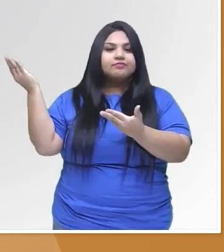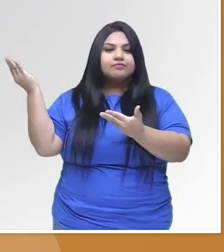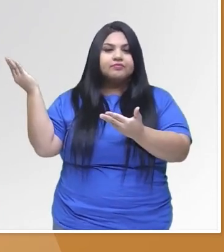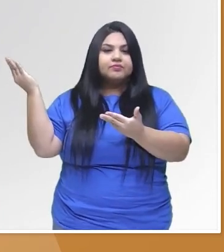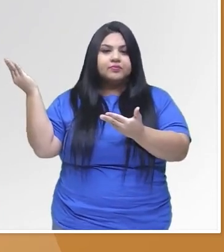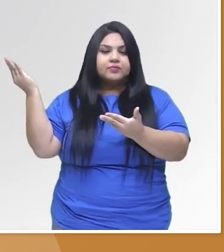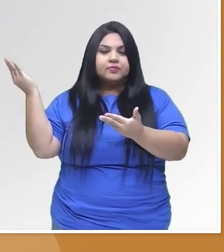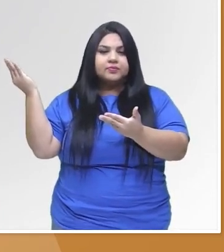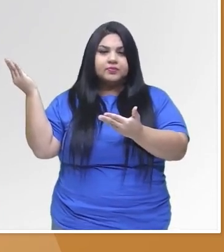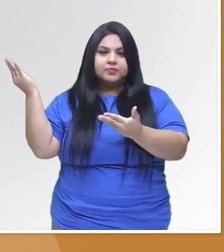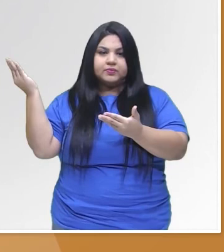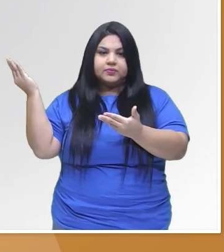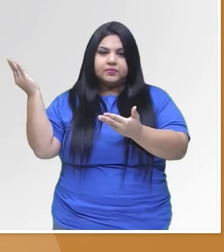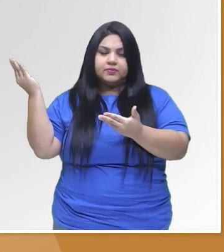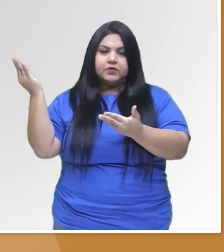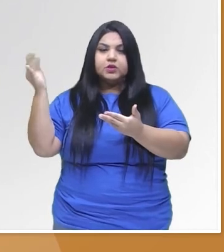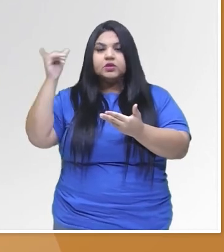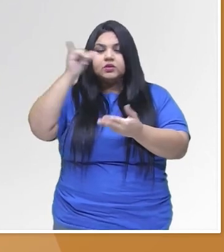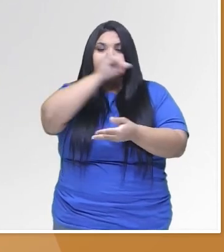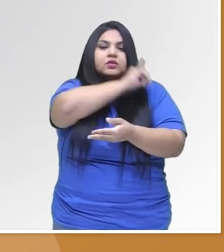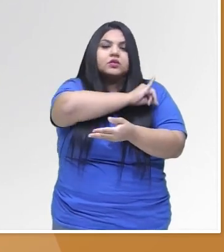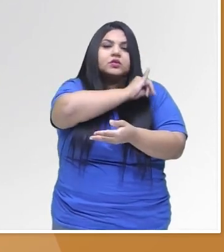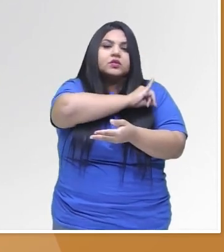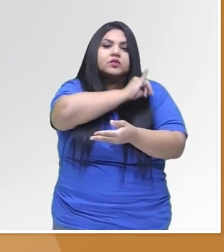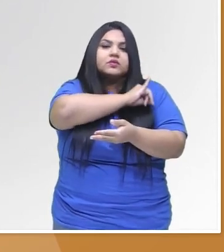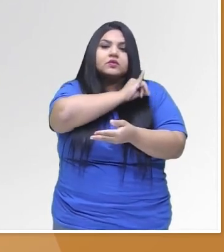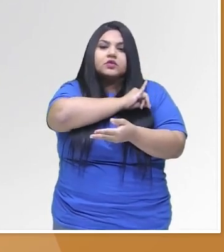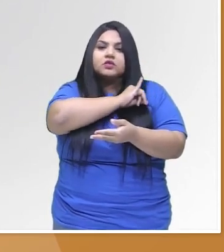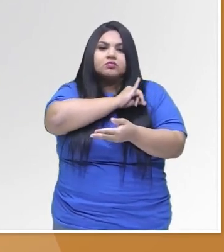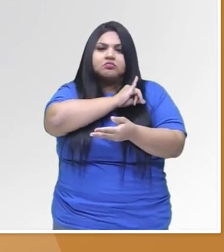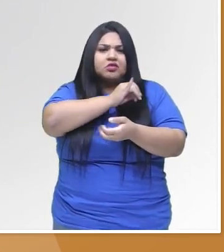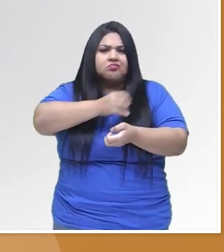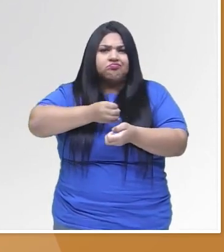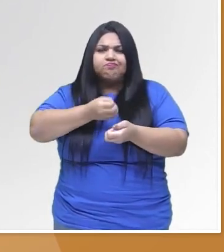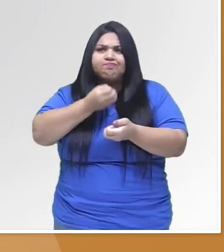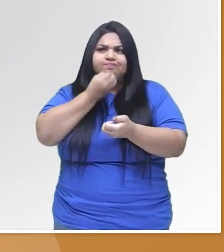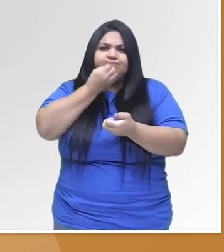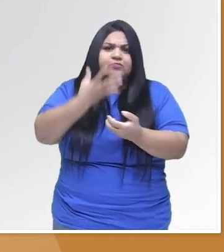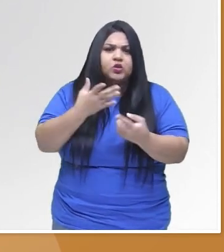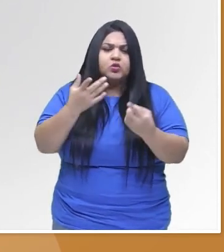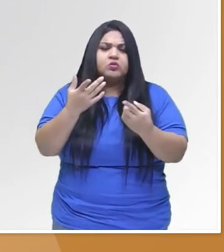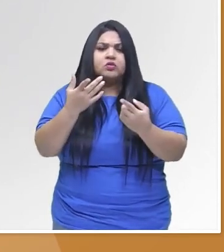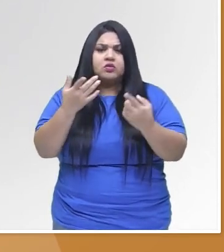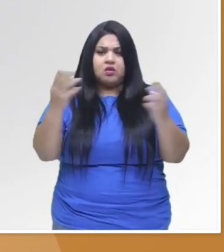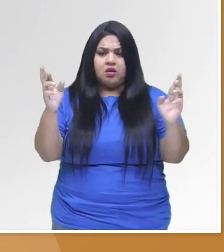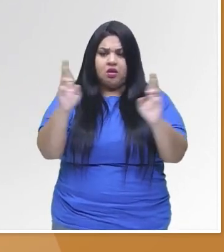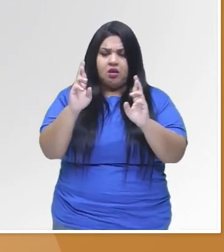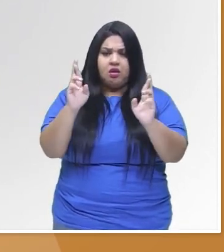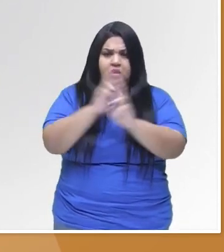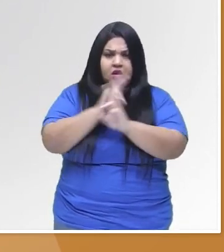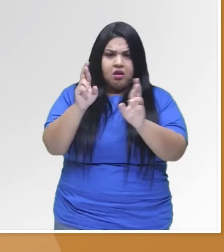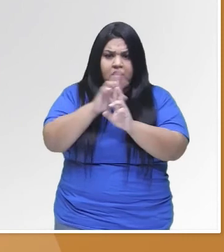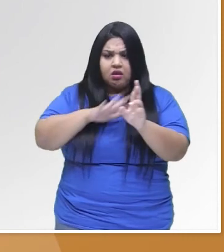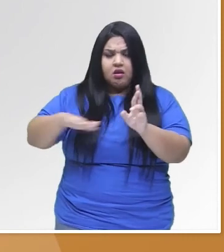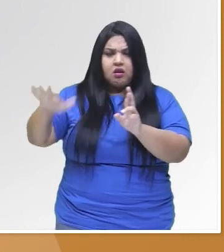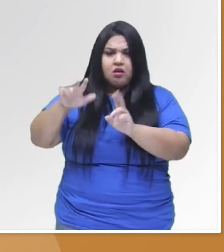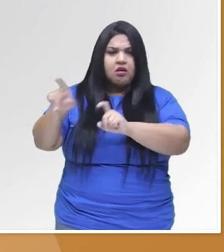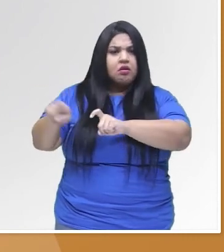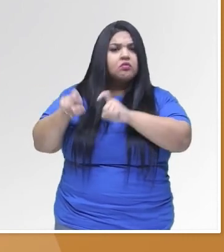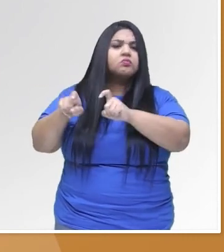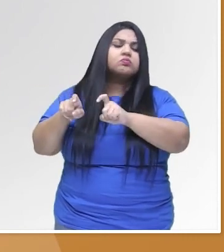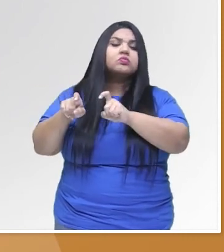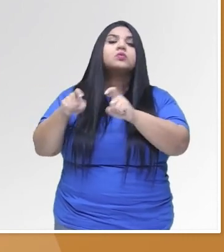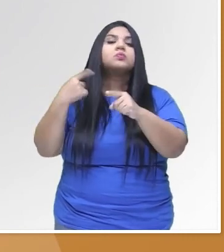Na agropecuária, o Rio de Janeiro, ele não é tão expressivo, né, em relação à sua área cultivada.